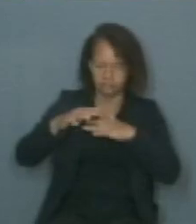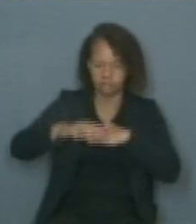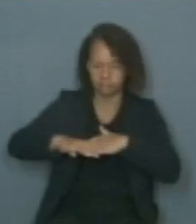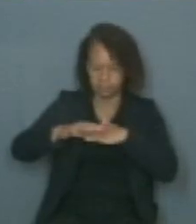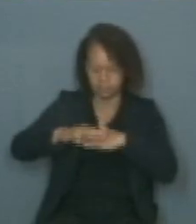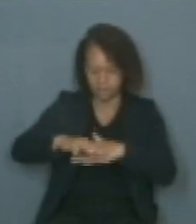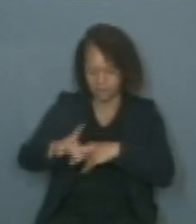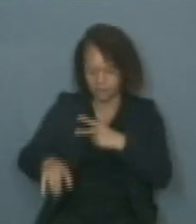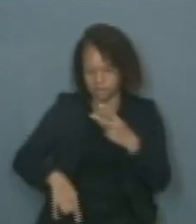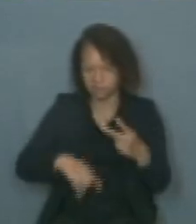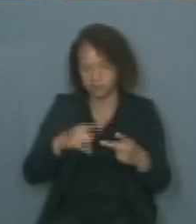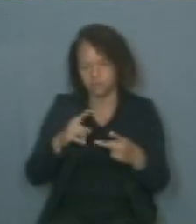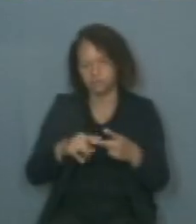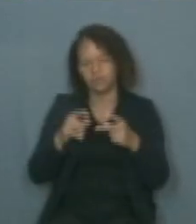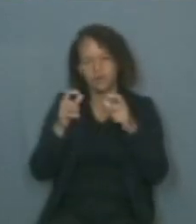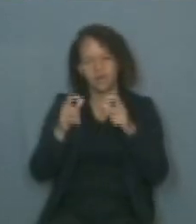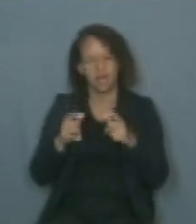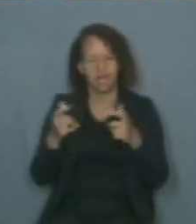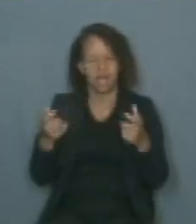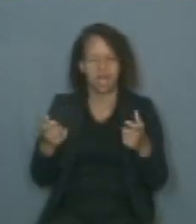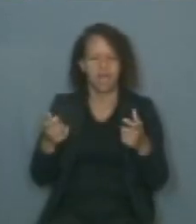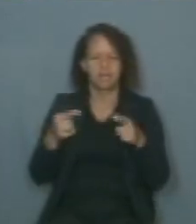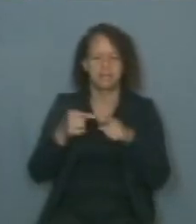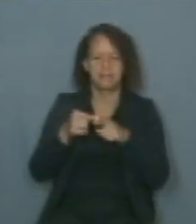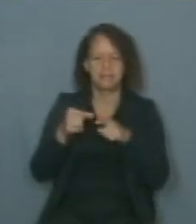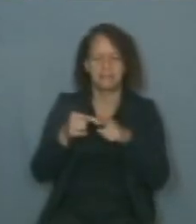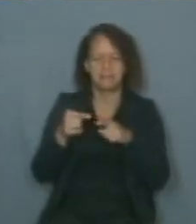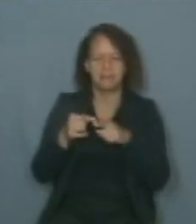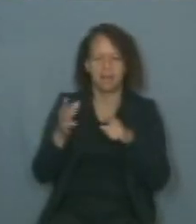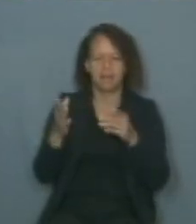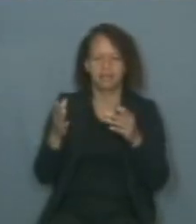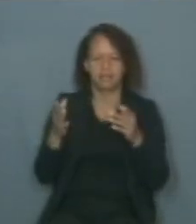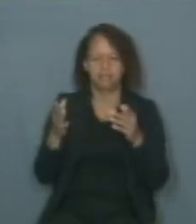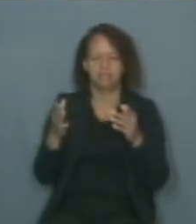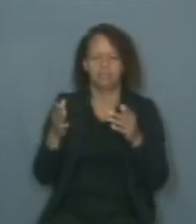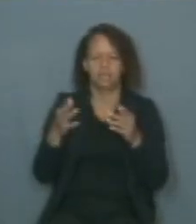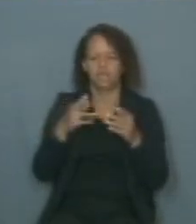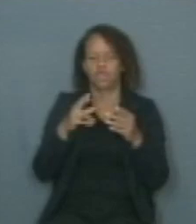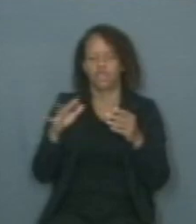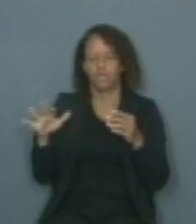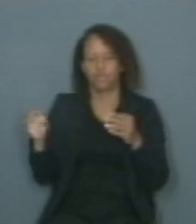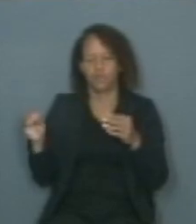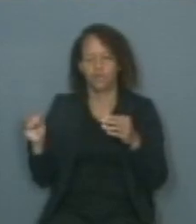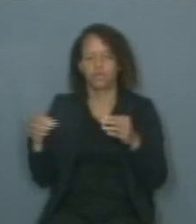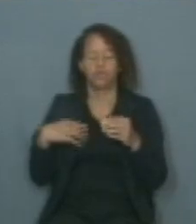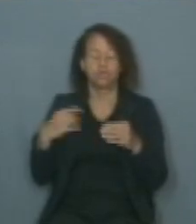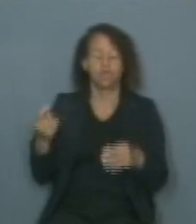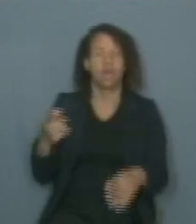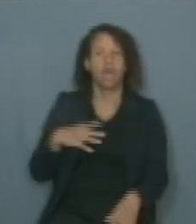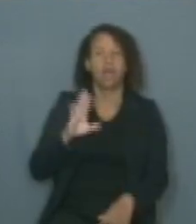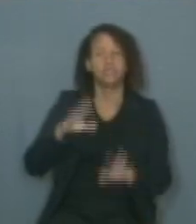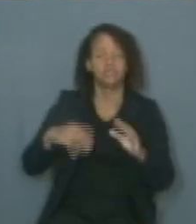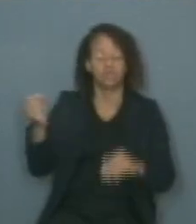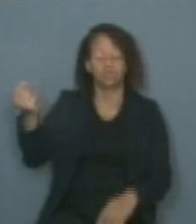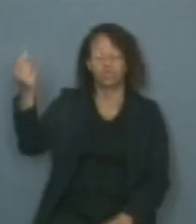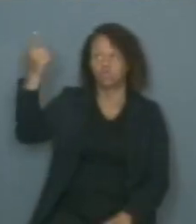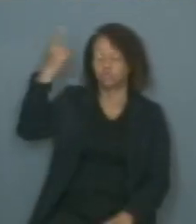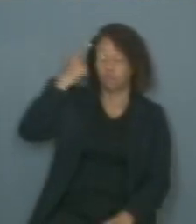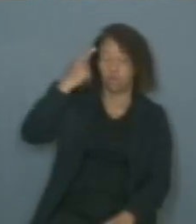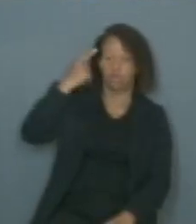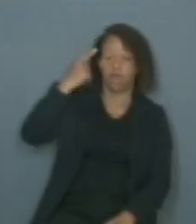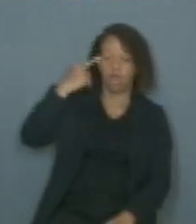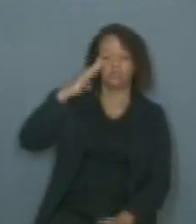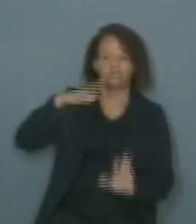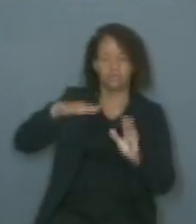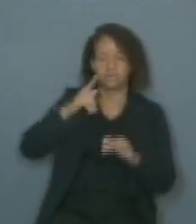nas áreas onde os bairros são cortados por rios e até dia de sol a água brota dentro da